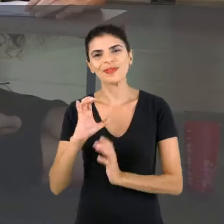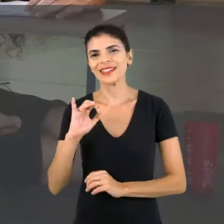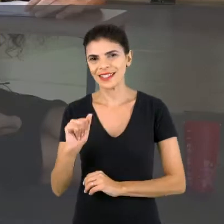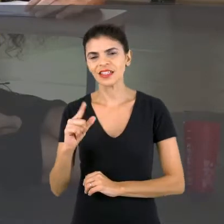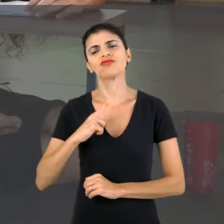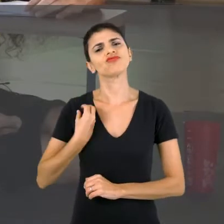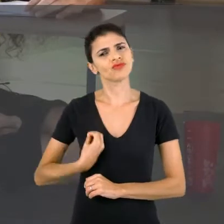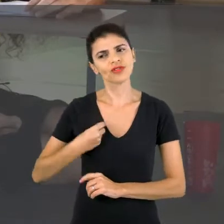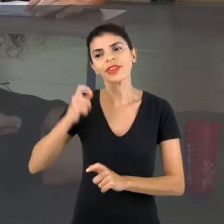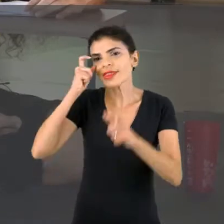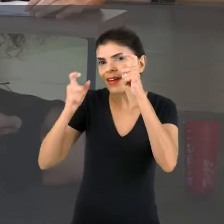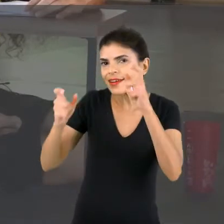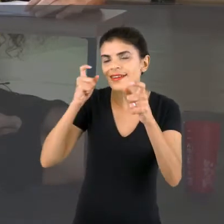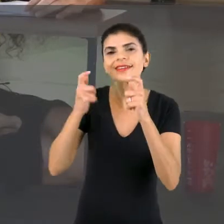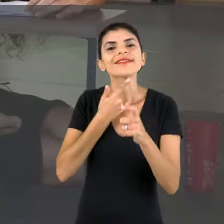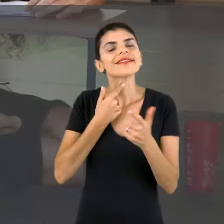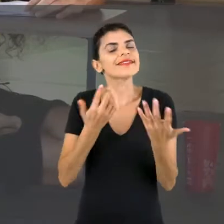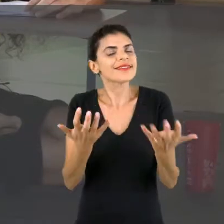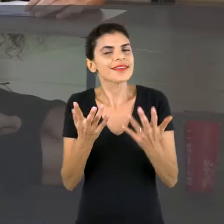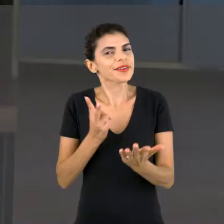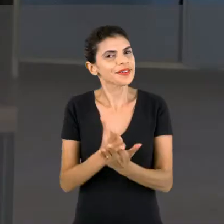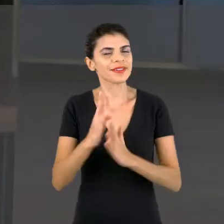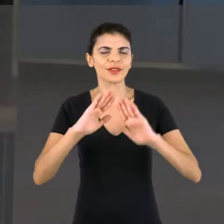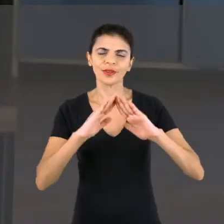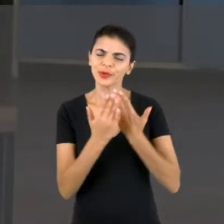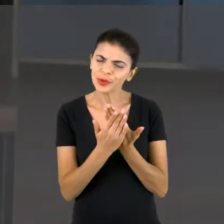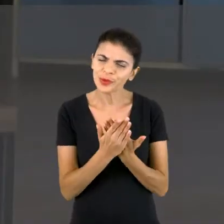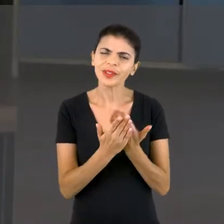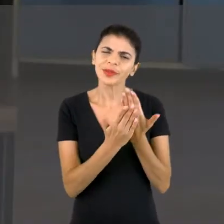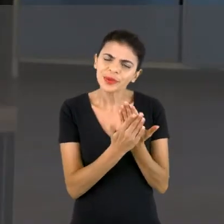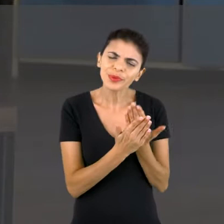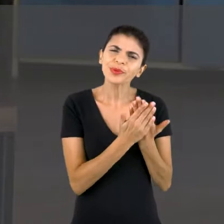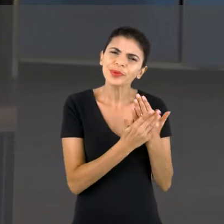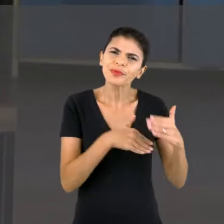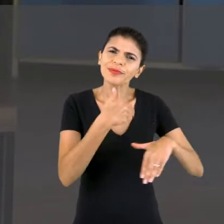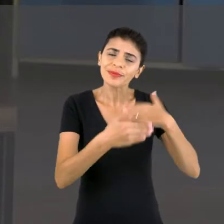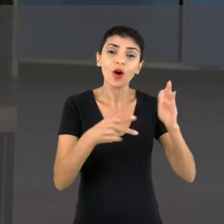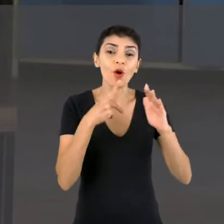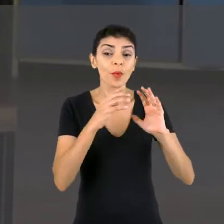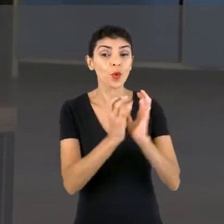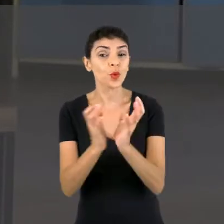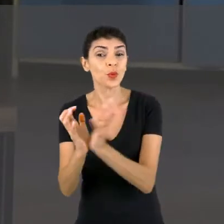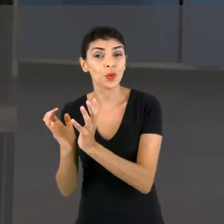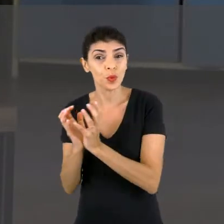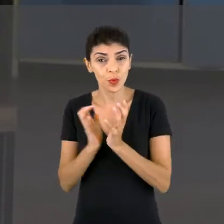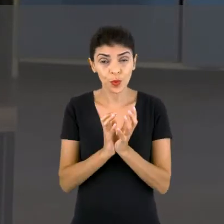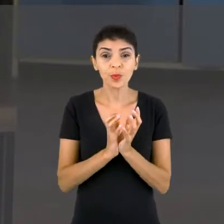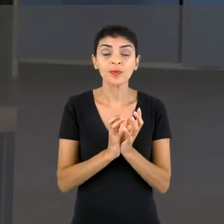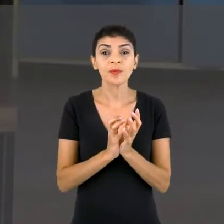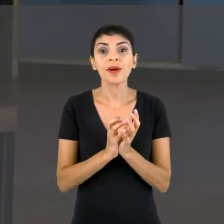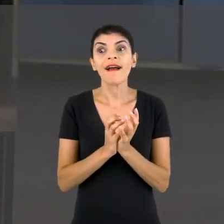na companhia tinha muito interesse de muitos de continuar estudando, se aprofundando na acrobacia de